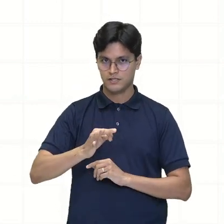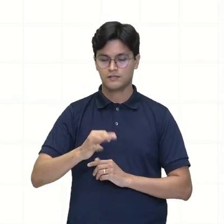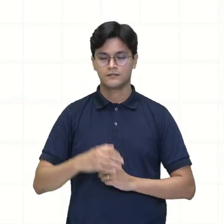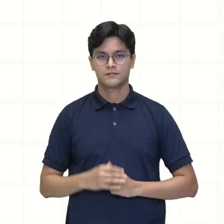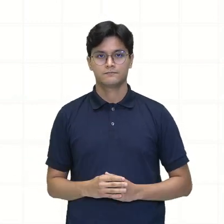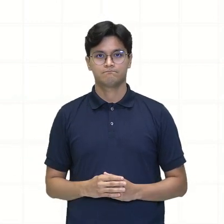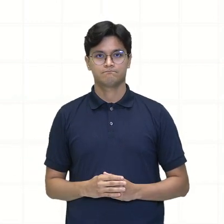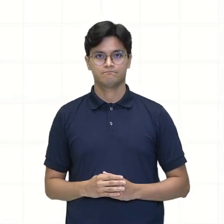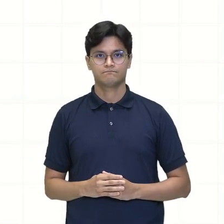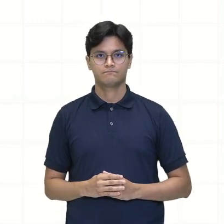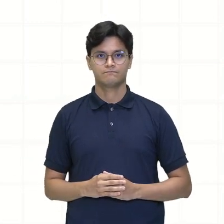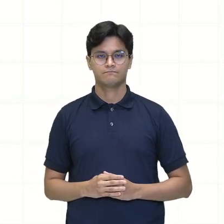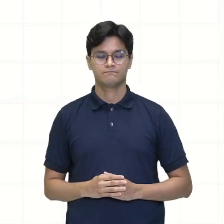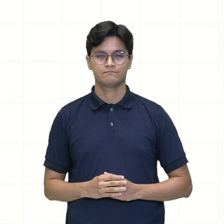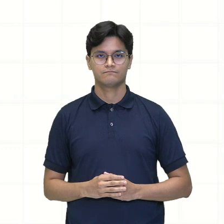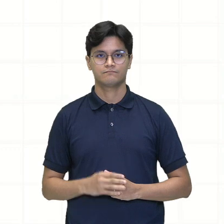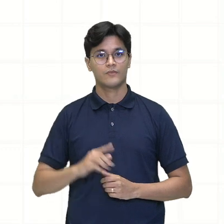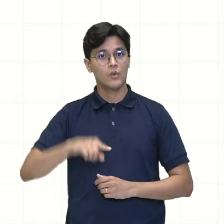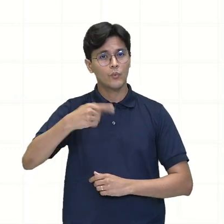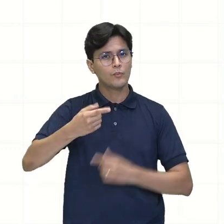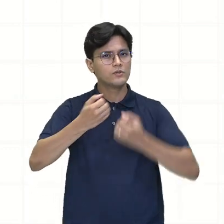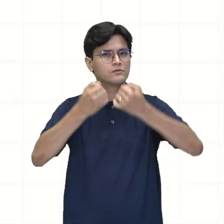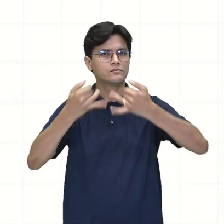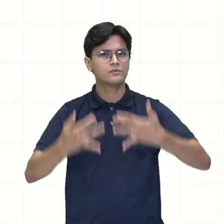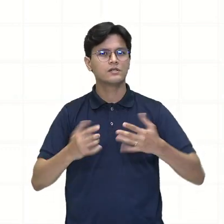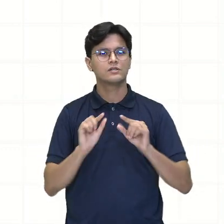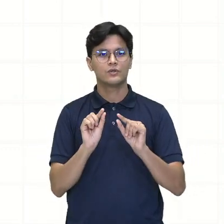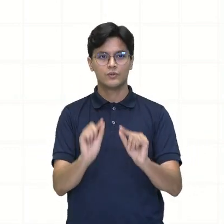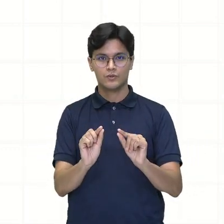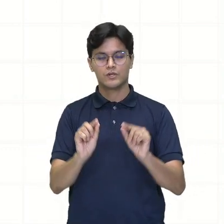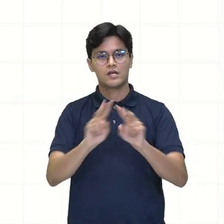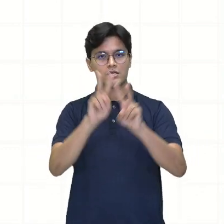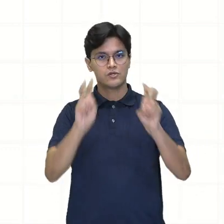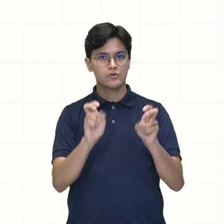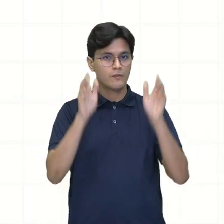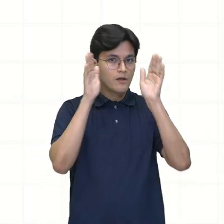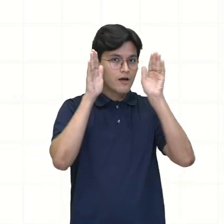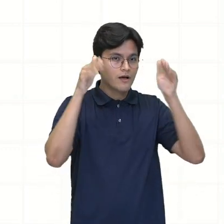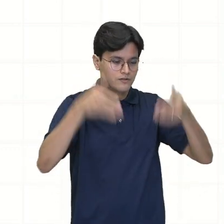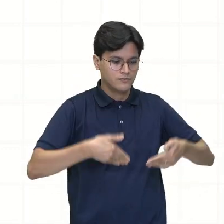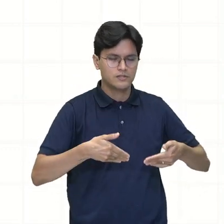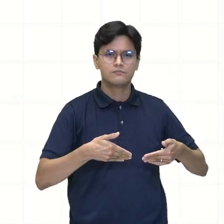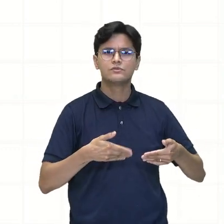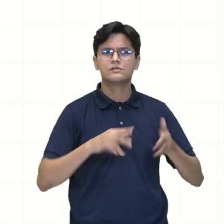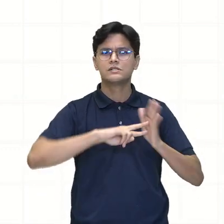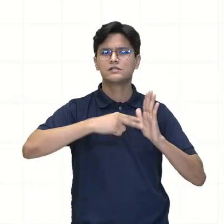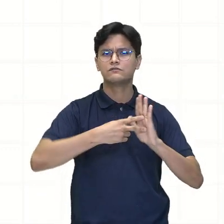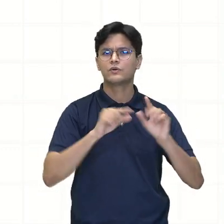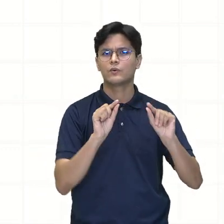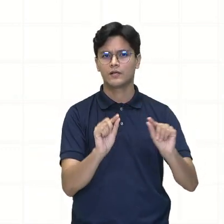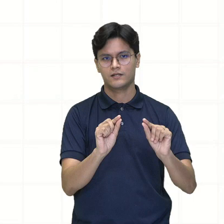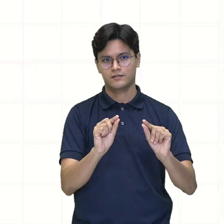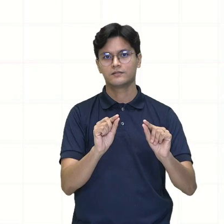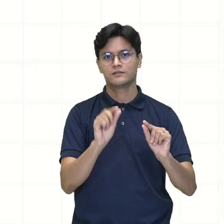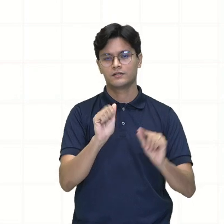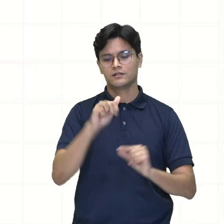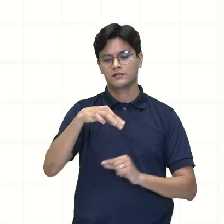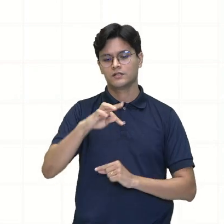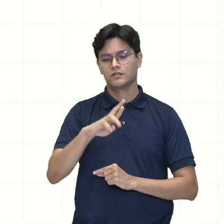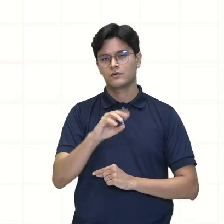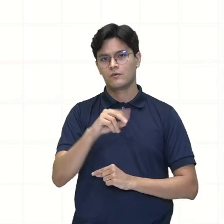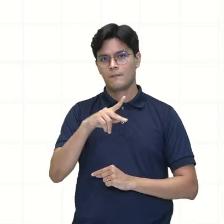nossa próxima explicação falará sobre antropocentrismo. O que é isso, professora? É um